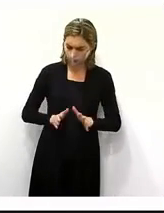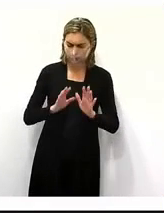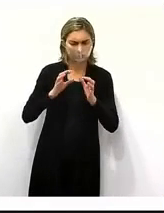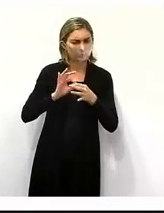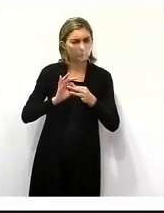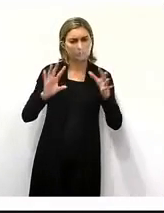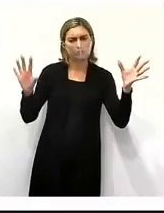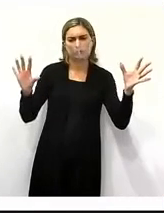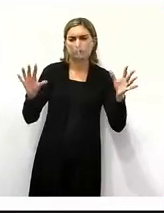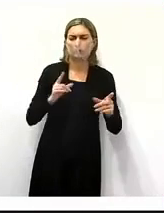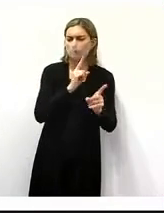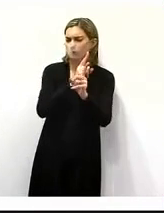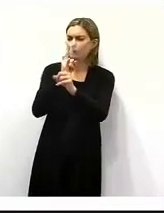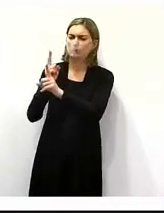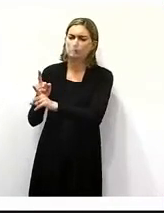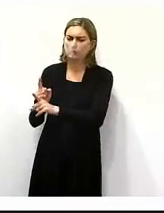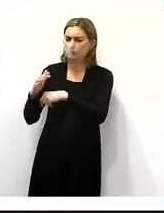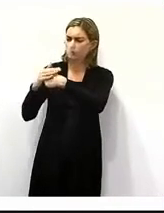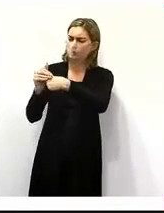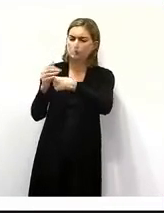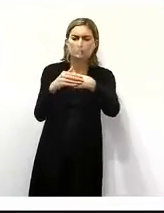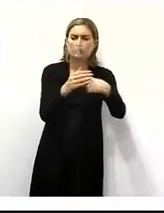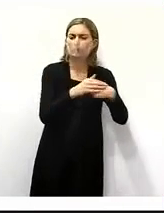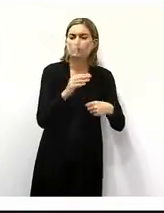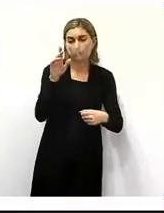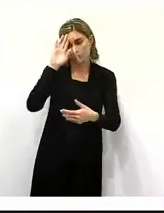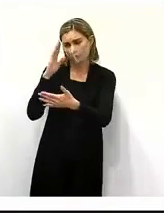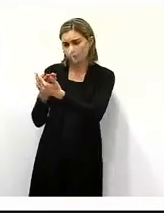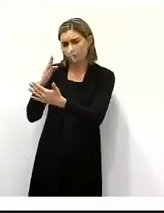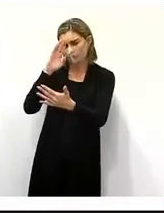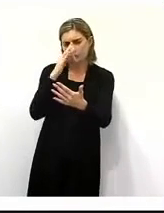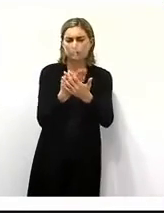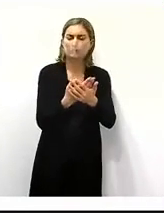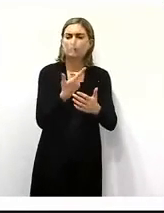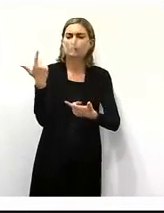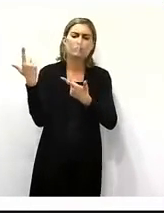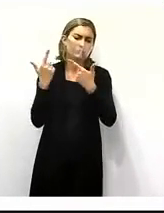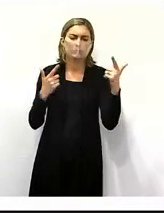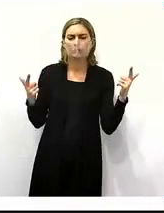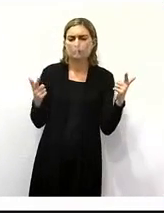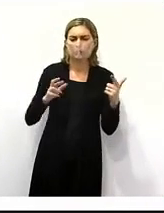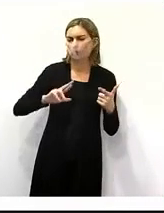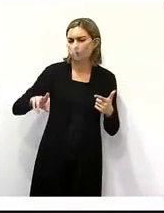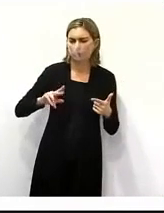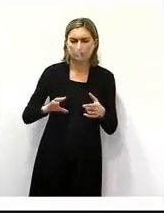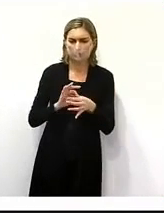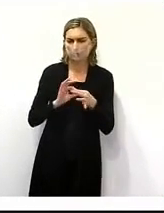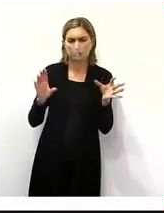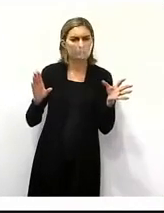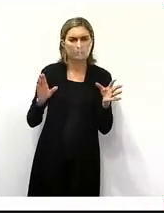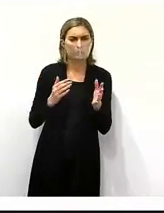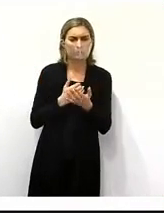e por toda parte encontra-se a ferros. O que se crê, Senhor? dos demais não deixa de ser